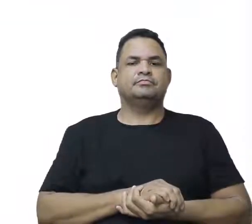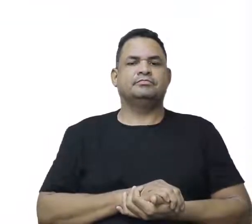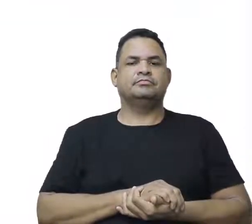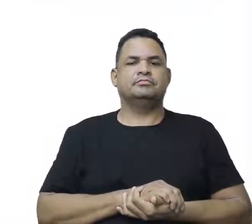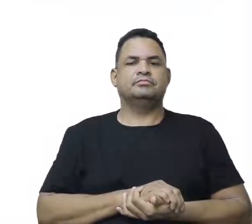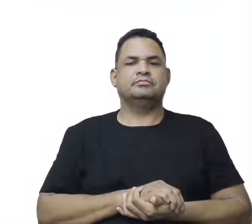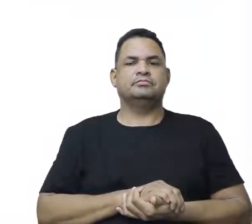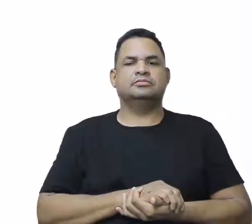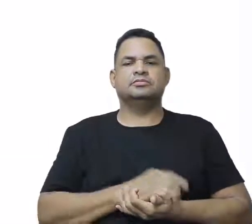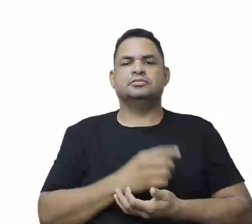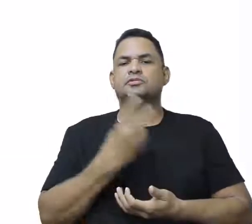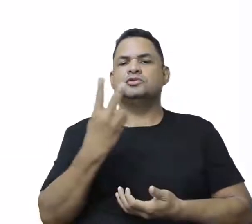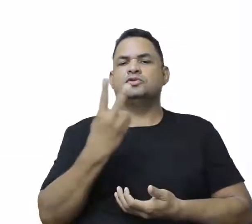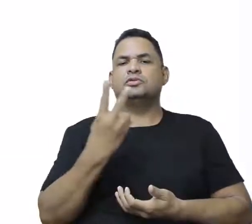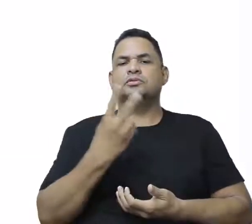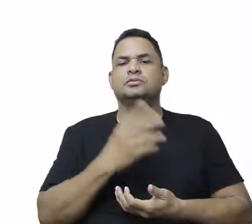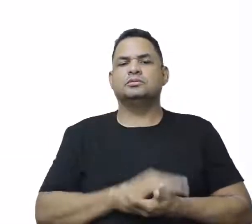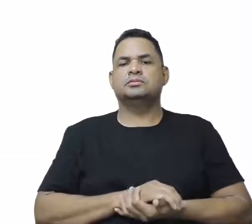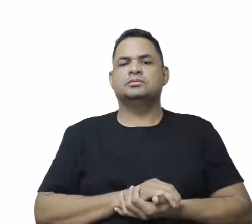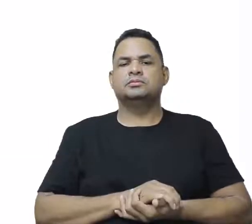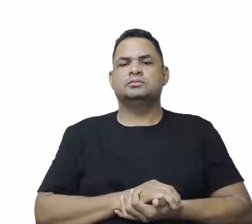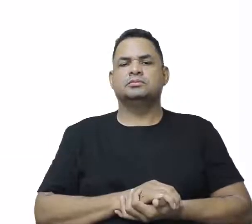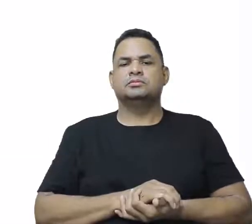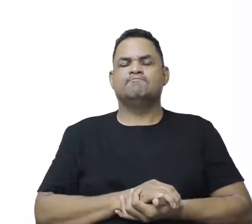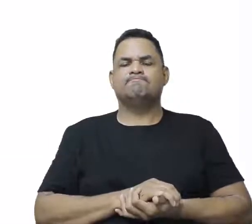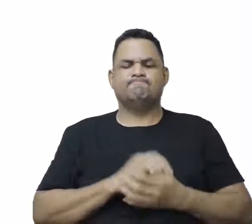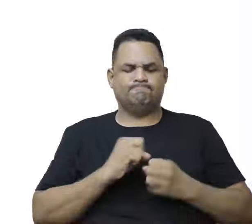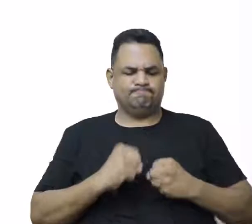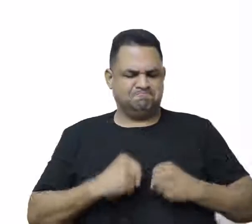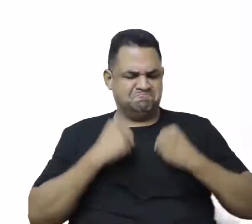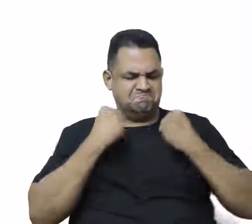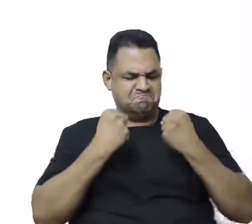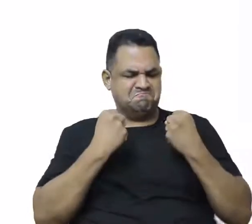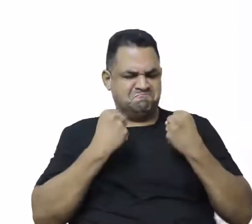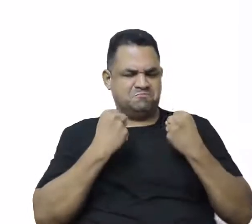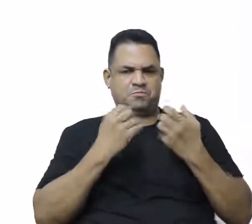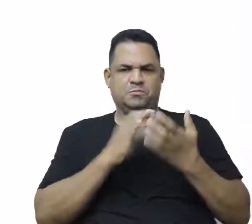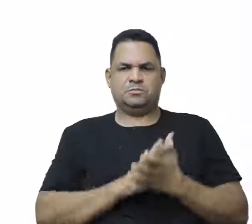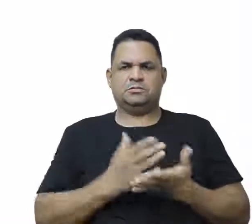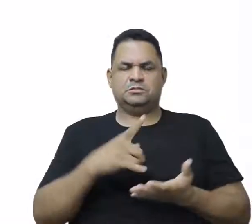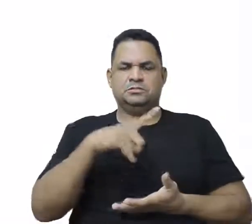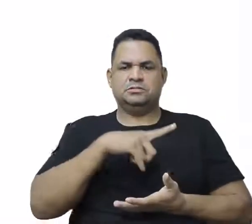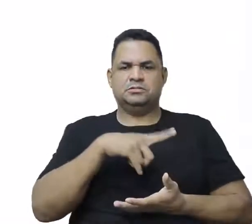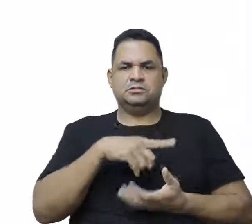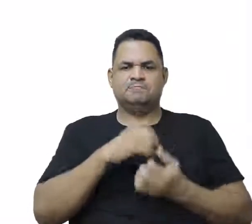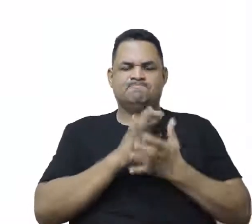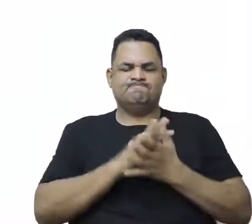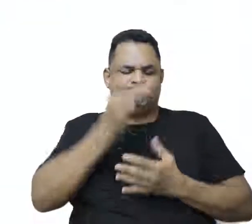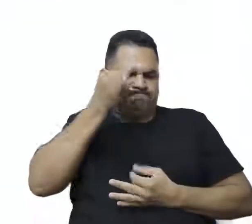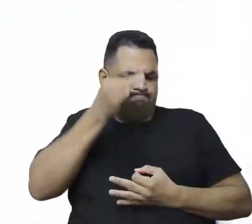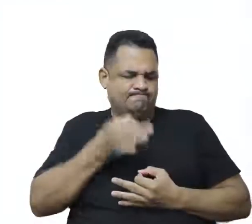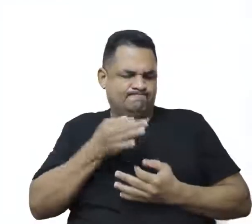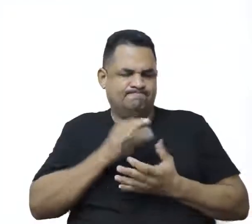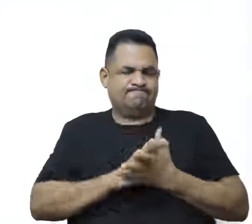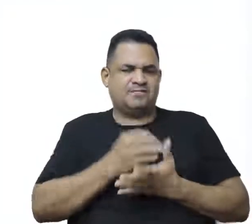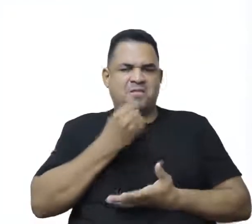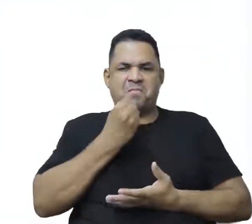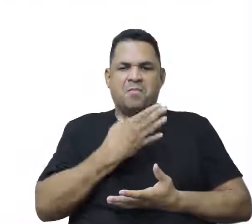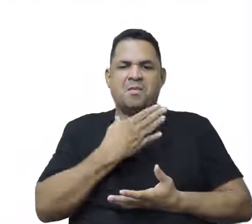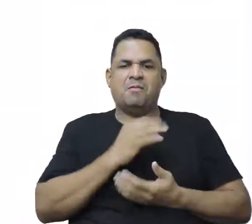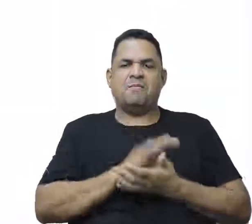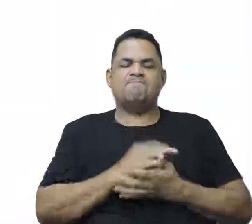outra imagem aqui? Nossa, tem uma vibração aí contida, mas existe o acertei, fui